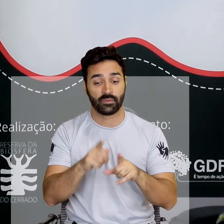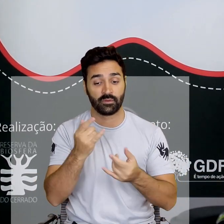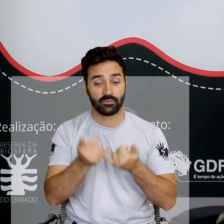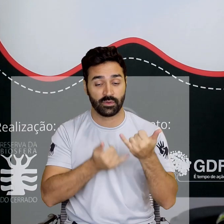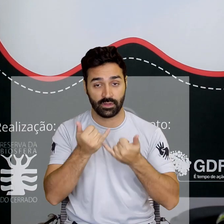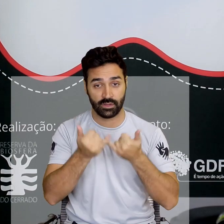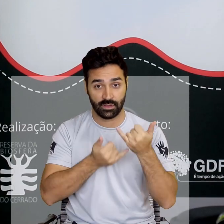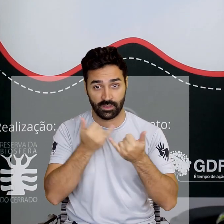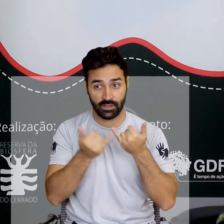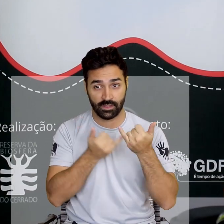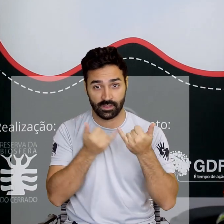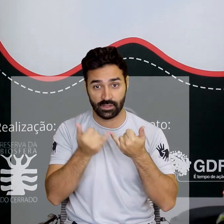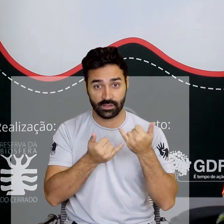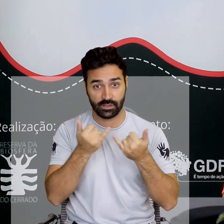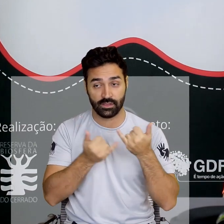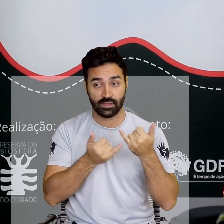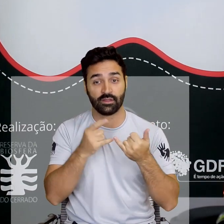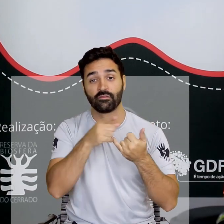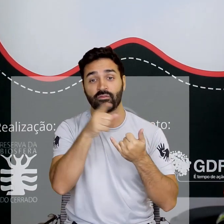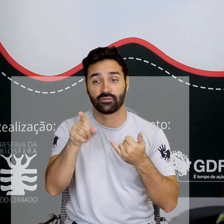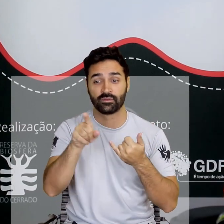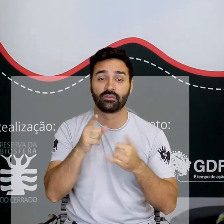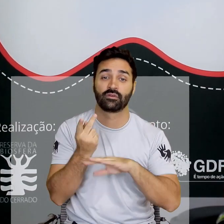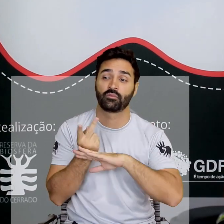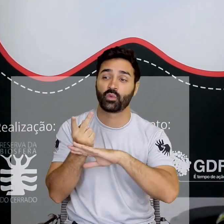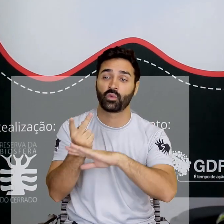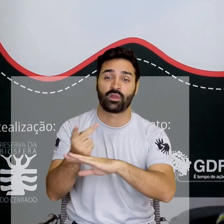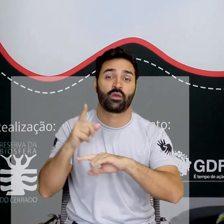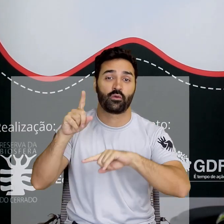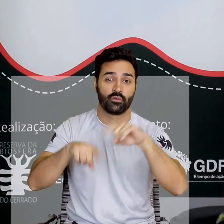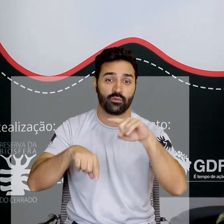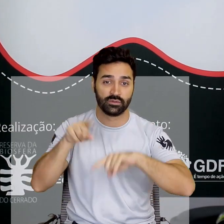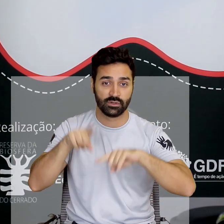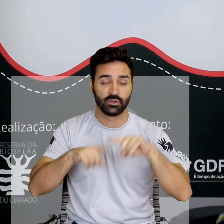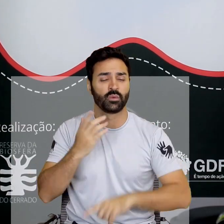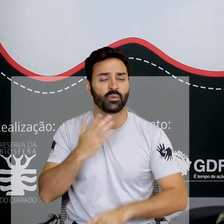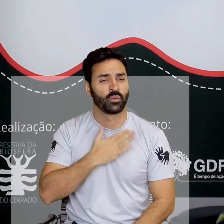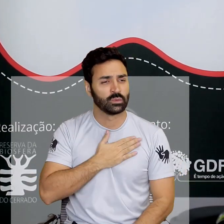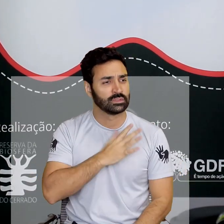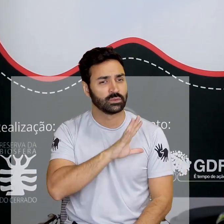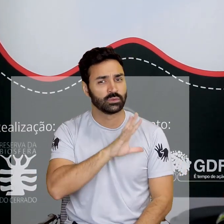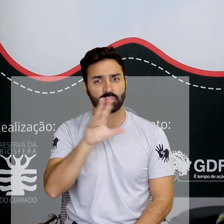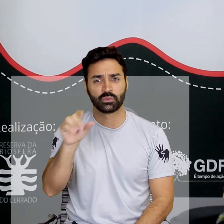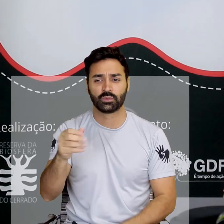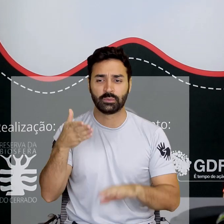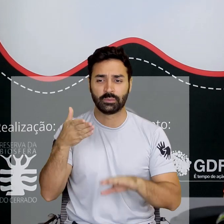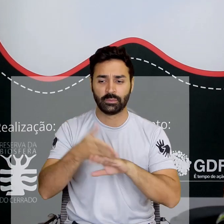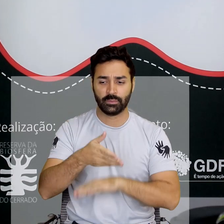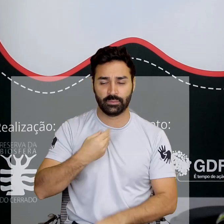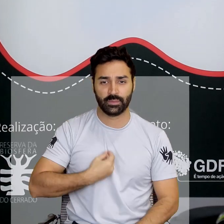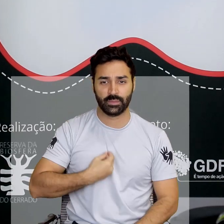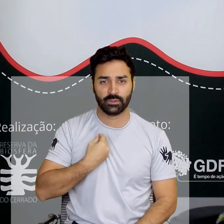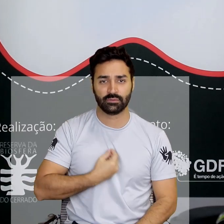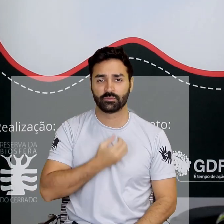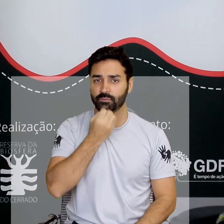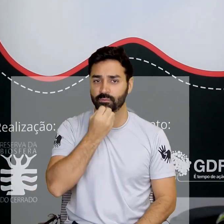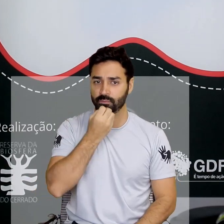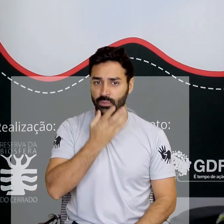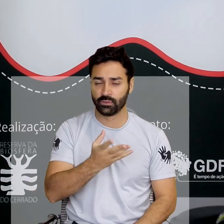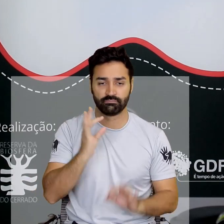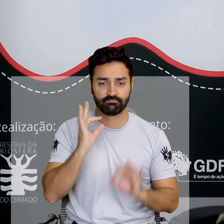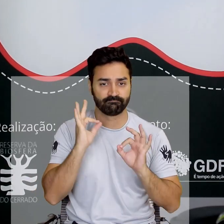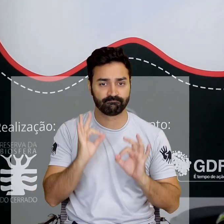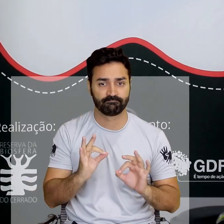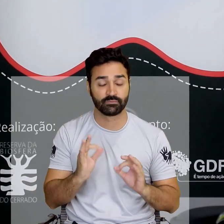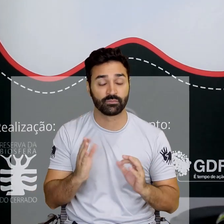ao tesouro aí na casa de vocês, né? Que eu gostei muito da participação de todo mundo, foi muito bom. E hoje a gente